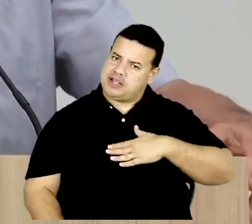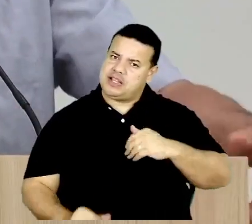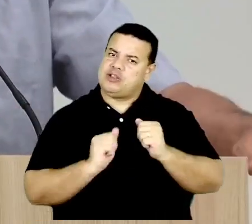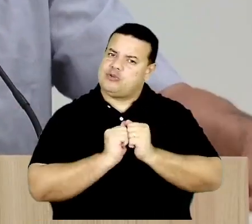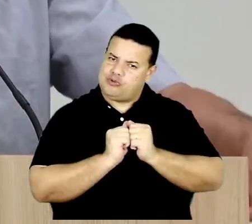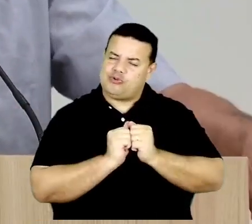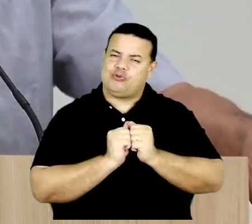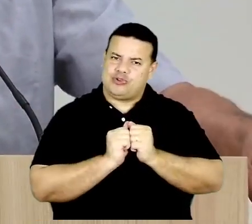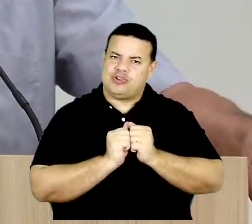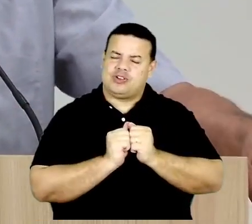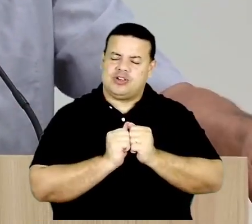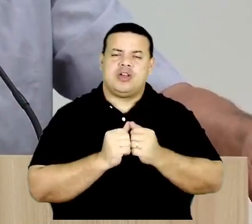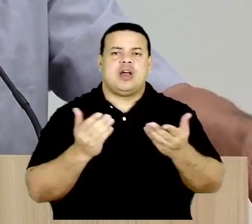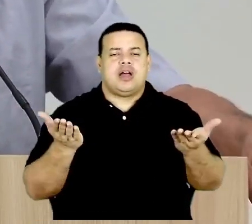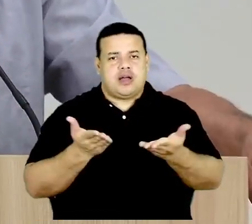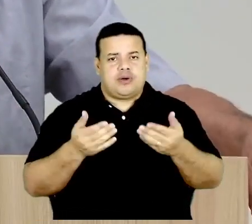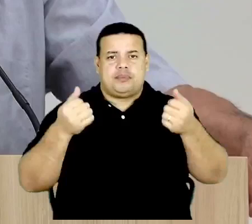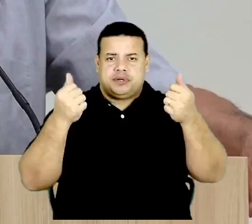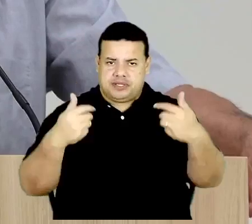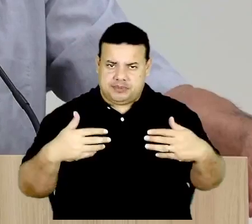principalmente para tratar dessa moção,